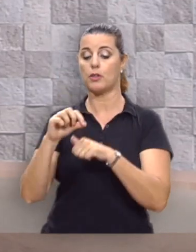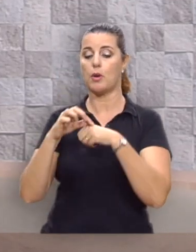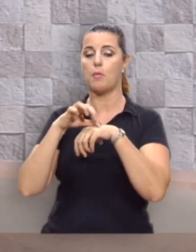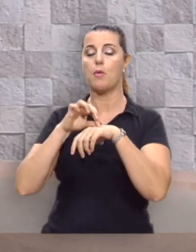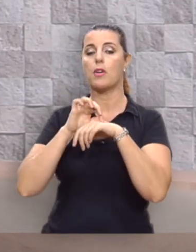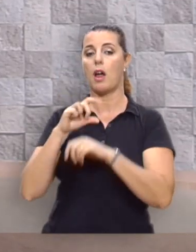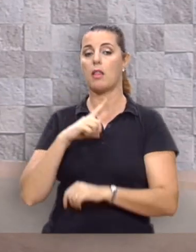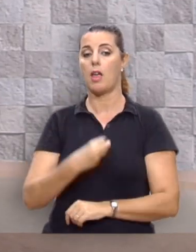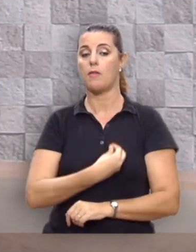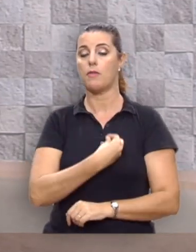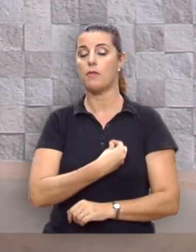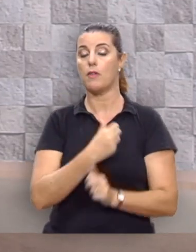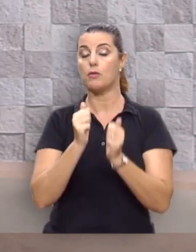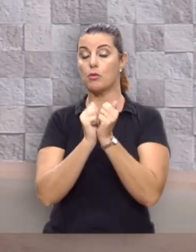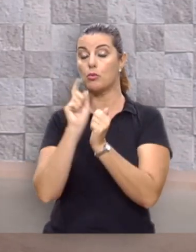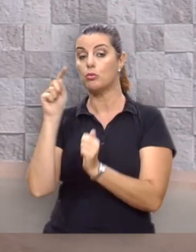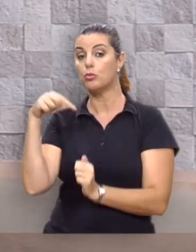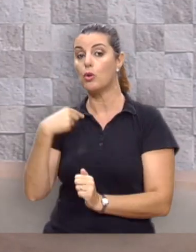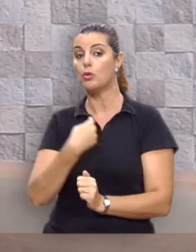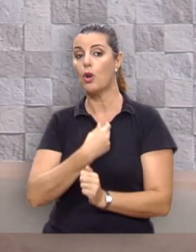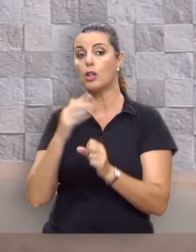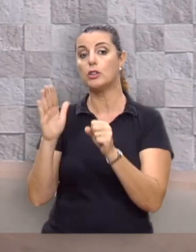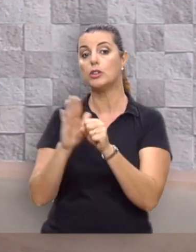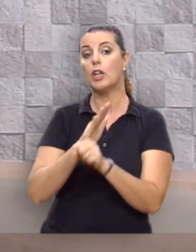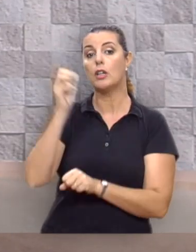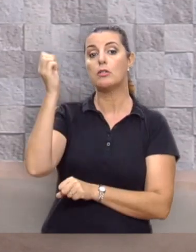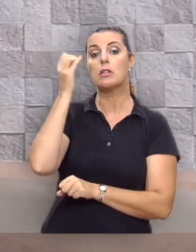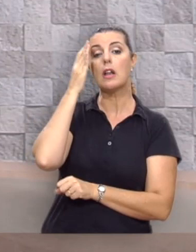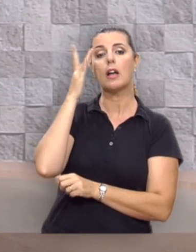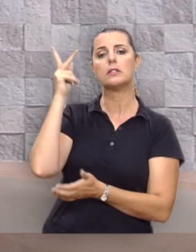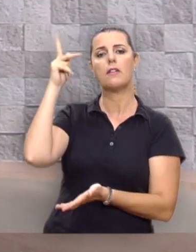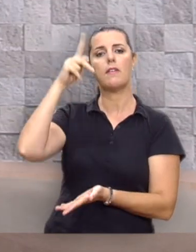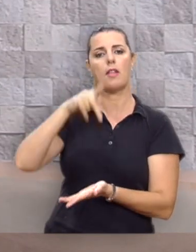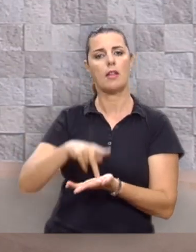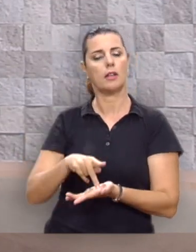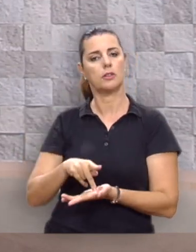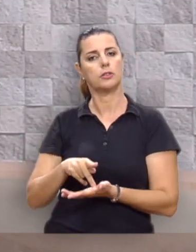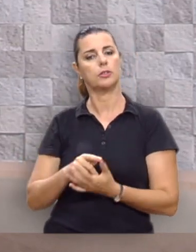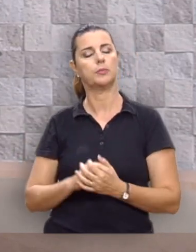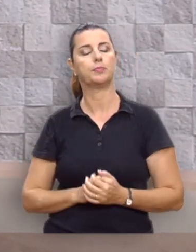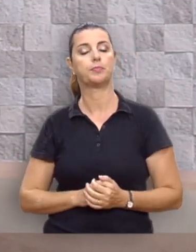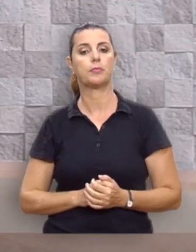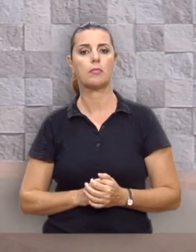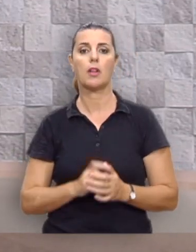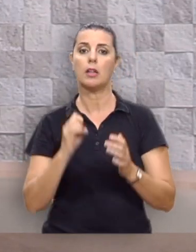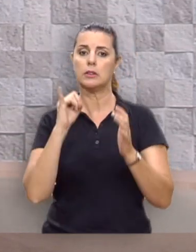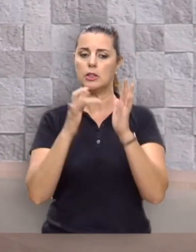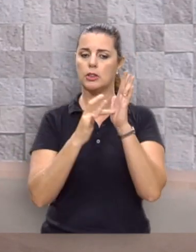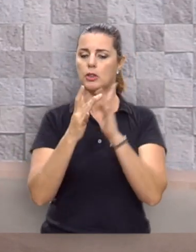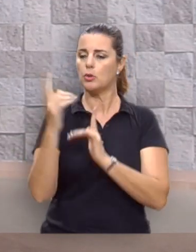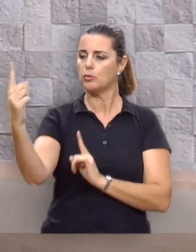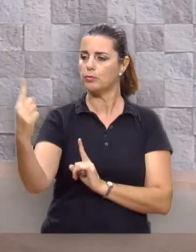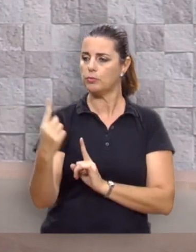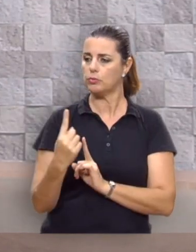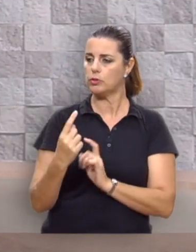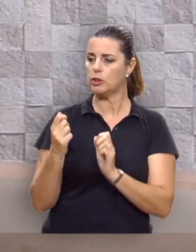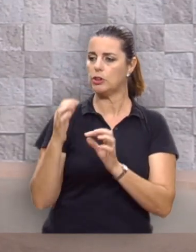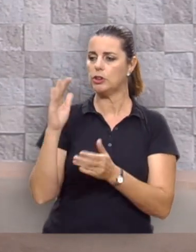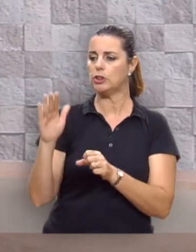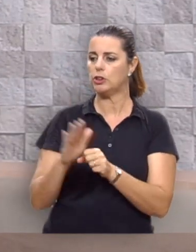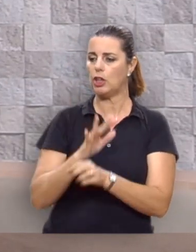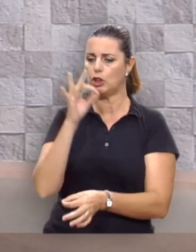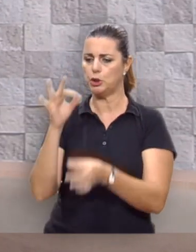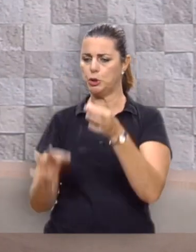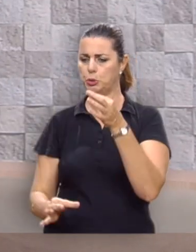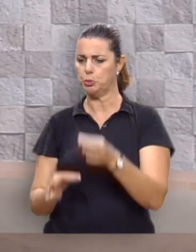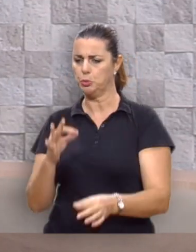nós, cheio de graça e de verdade. Se ele tivesse vindo até nós, cheio de justiça